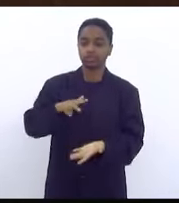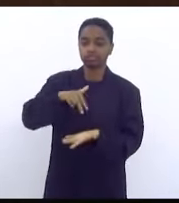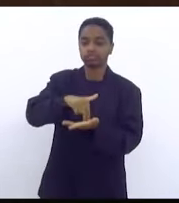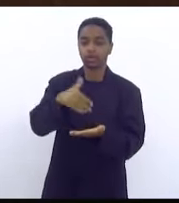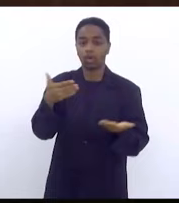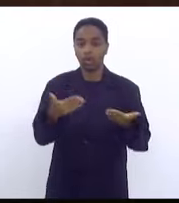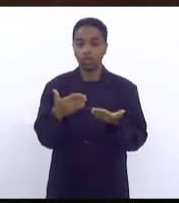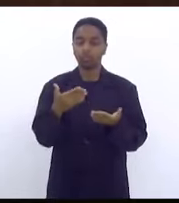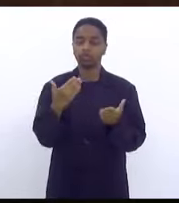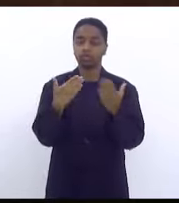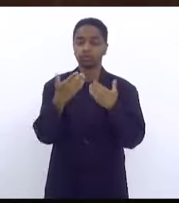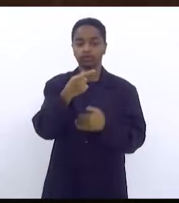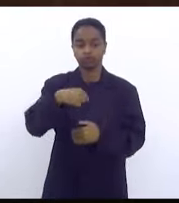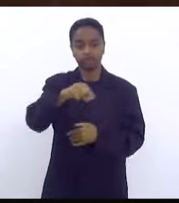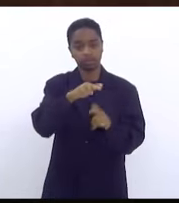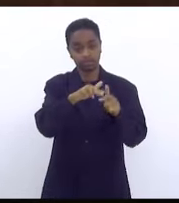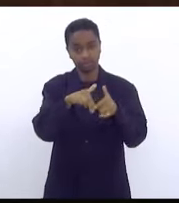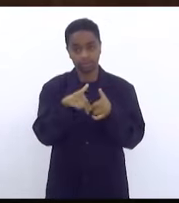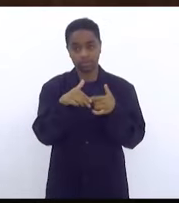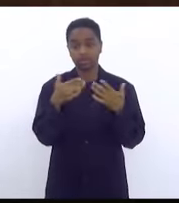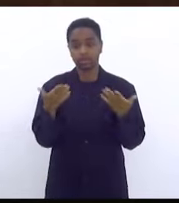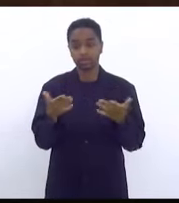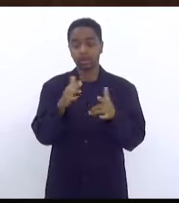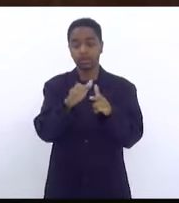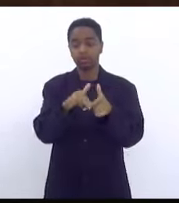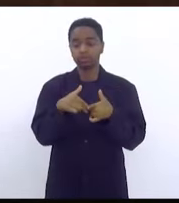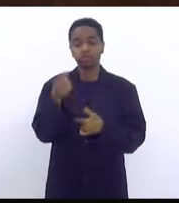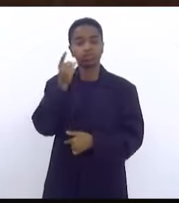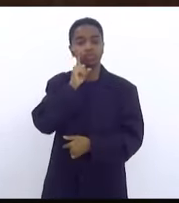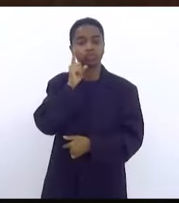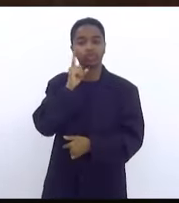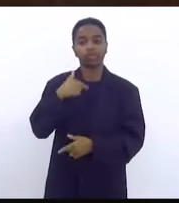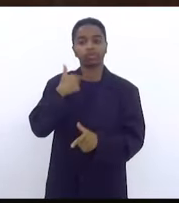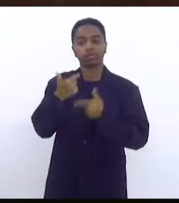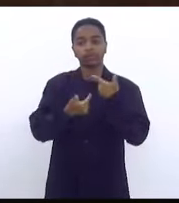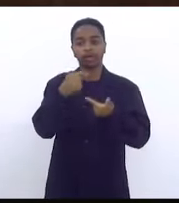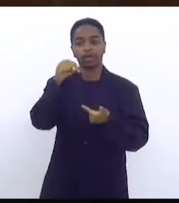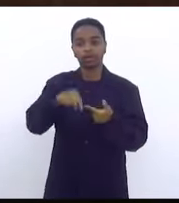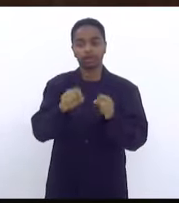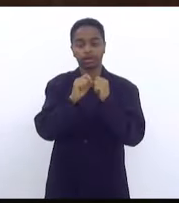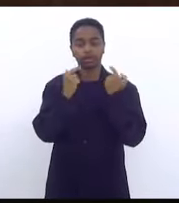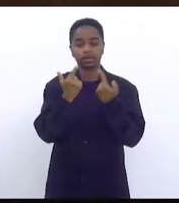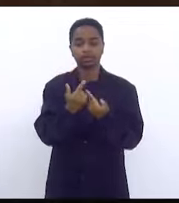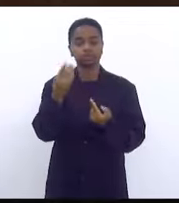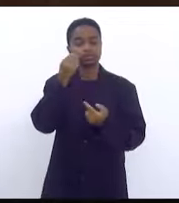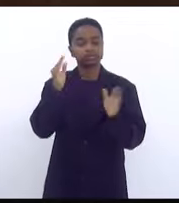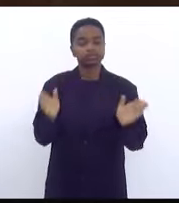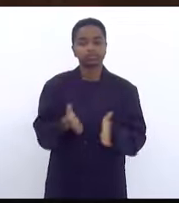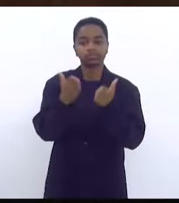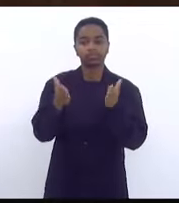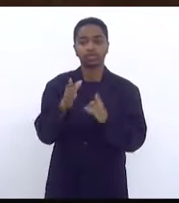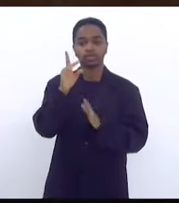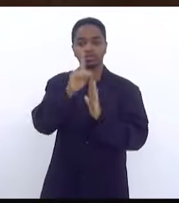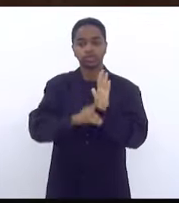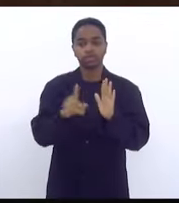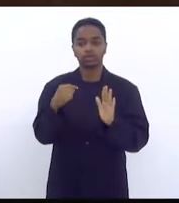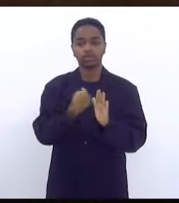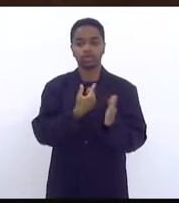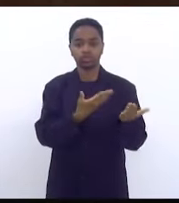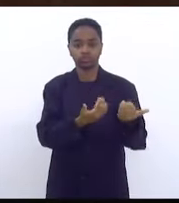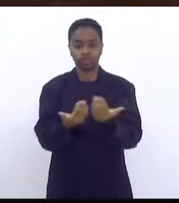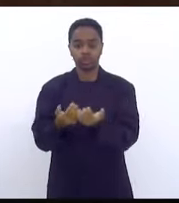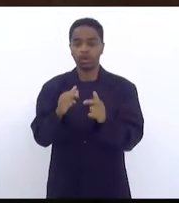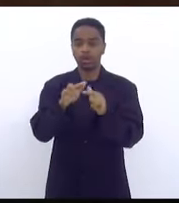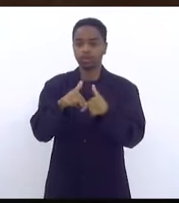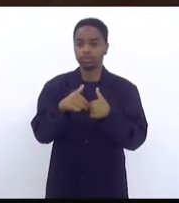é por isso e nada mais. Então, por isso, diariamente, trabalho aqui nessa casa para promover os direitos da nossa juventude. Por